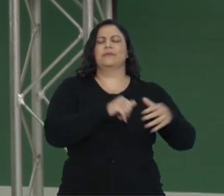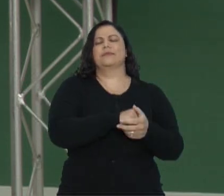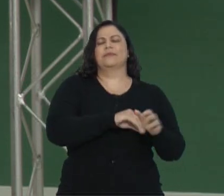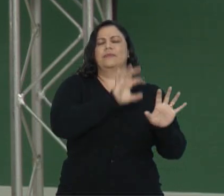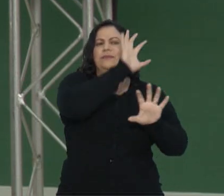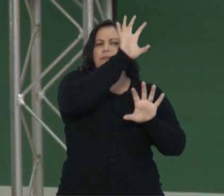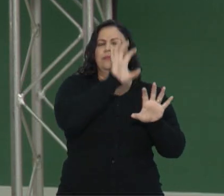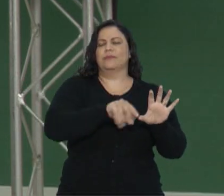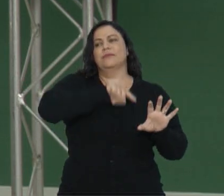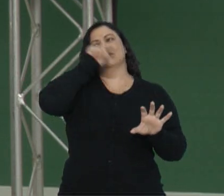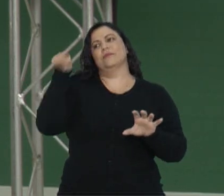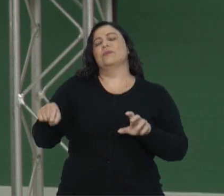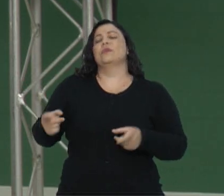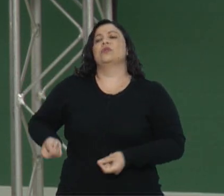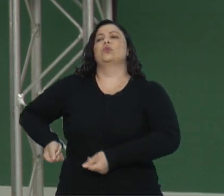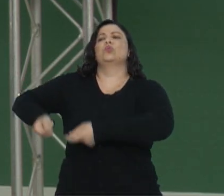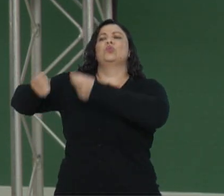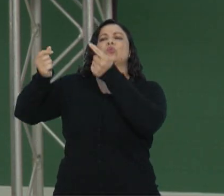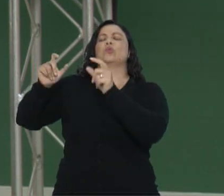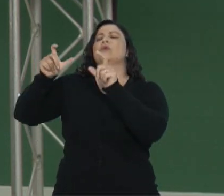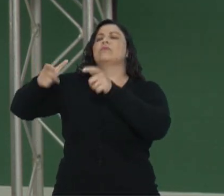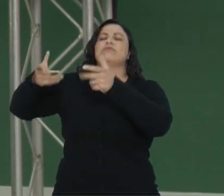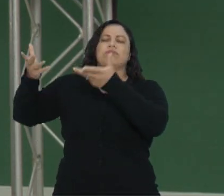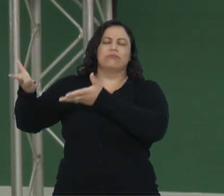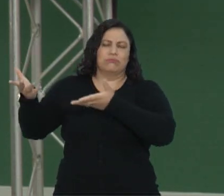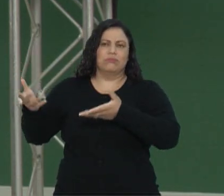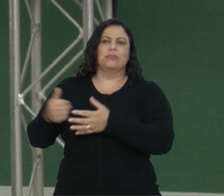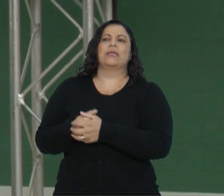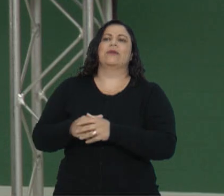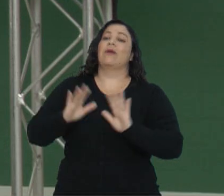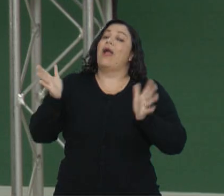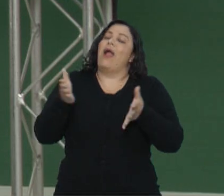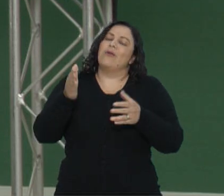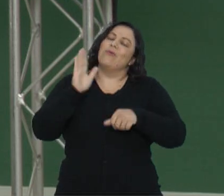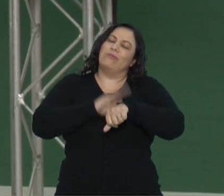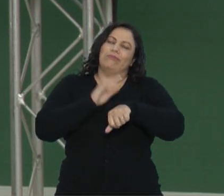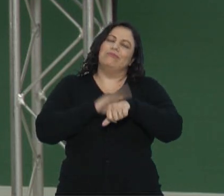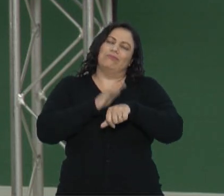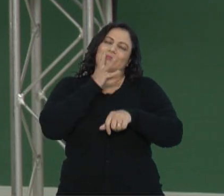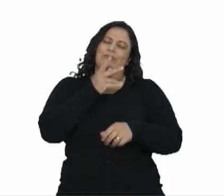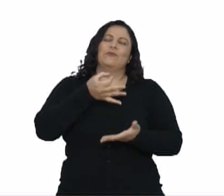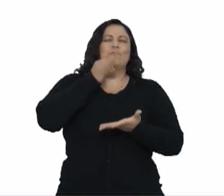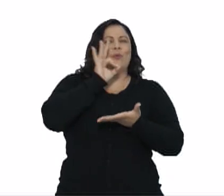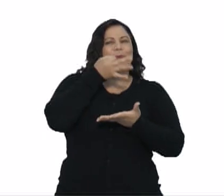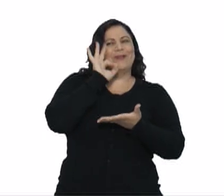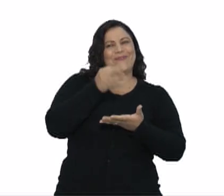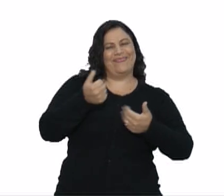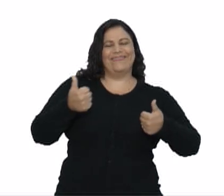a gente viu o rico. Voltamos daqui a pouco. Esse aí eu vou tomar até um cafezinho agora. Já voltamos.